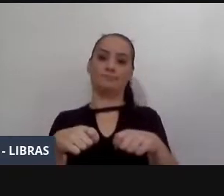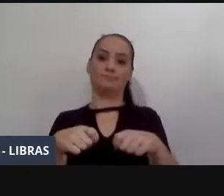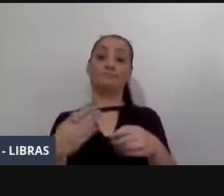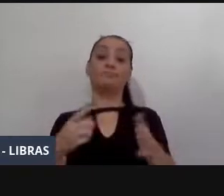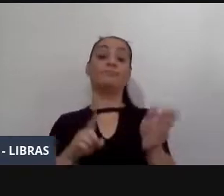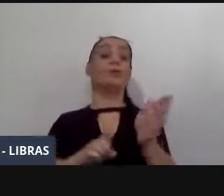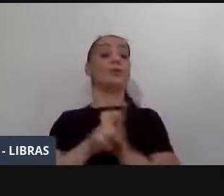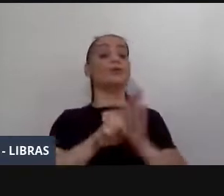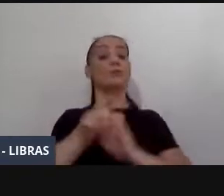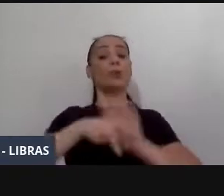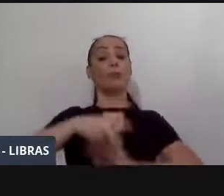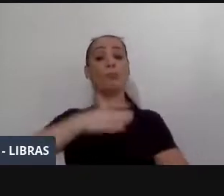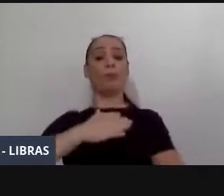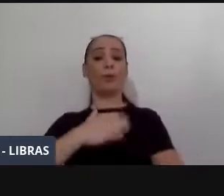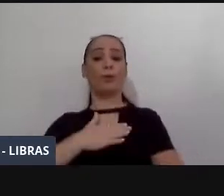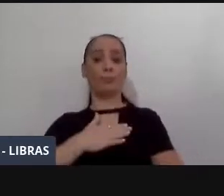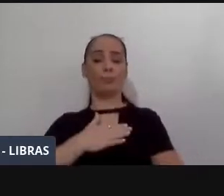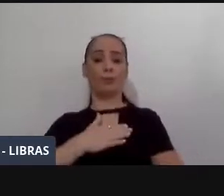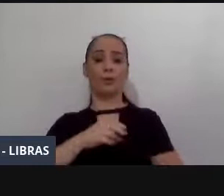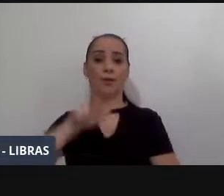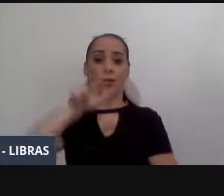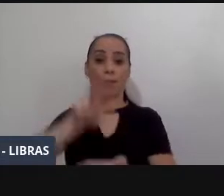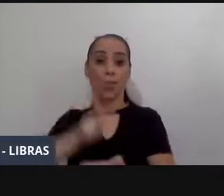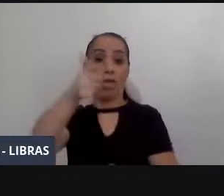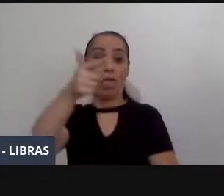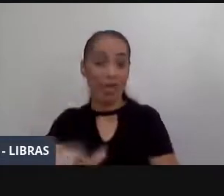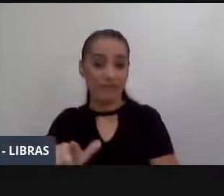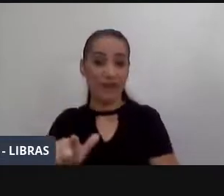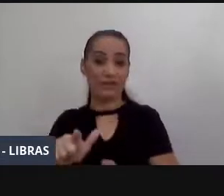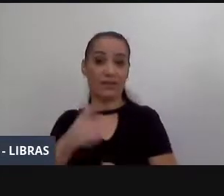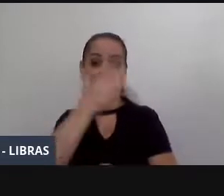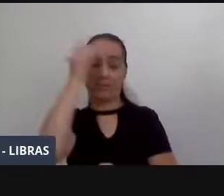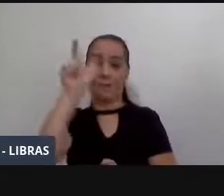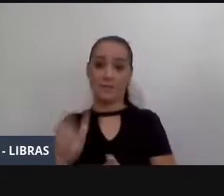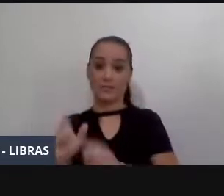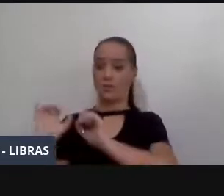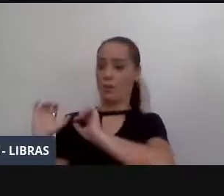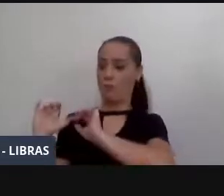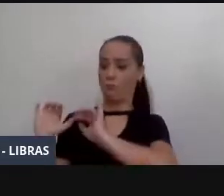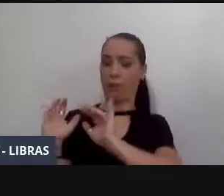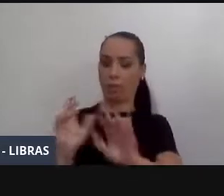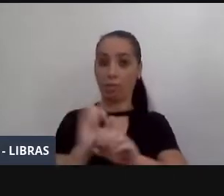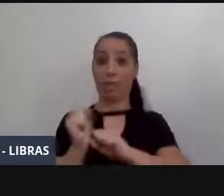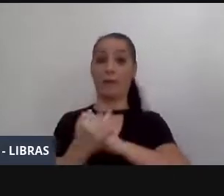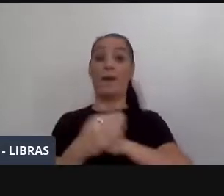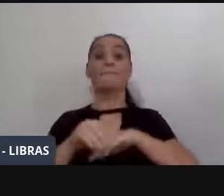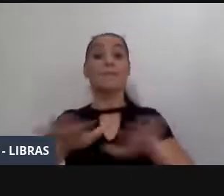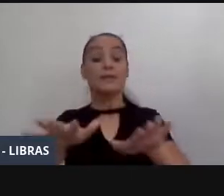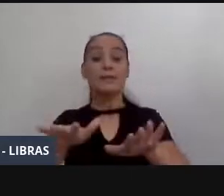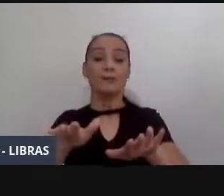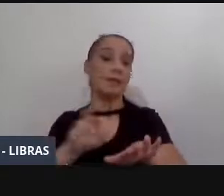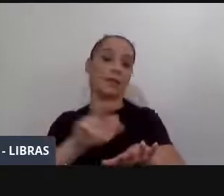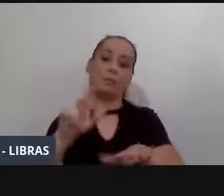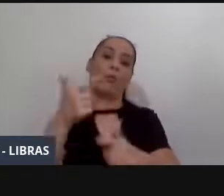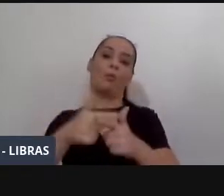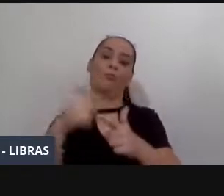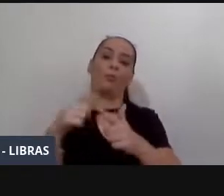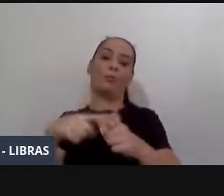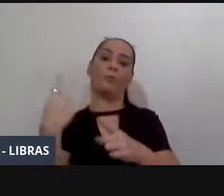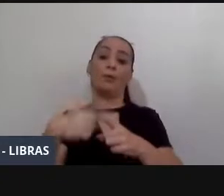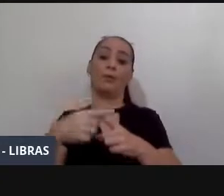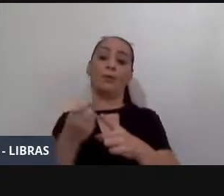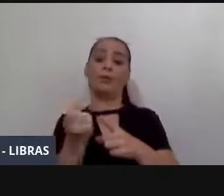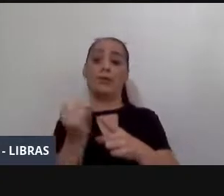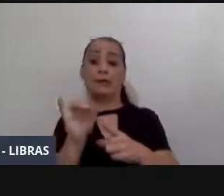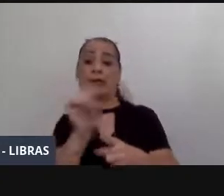um entrave por causa da aglomeração na pandemia, senão não teria o Enem, por exemplo, que também é de incumbência do